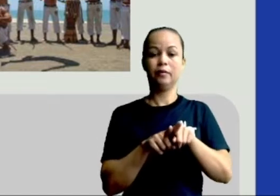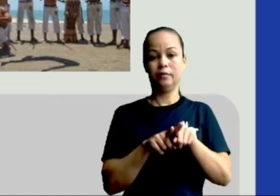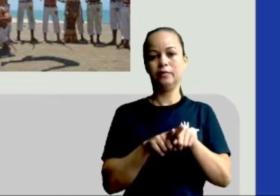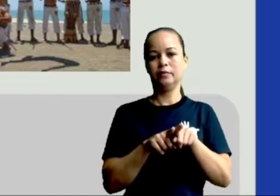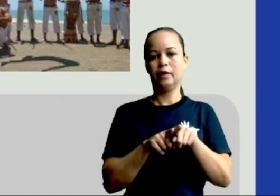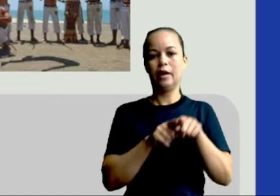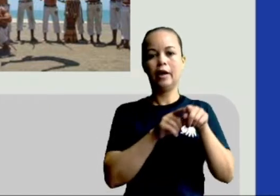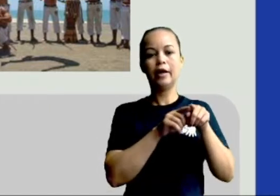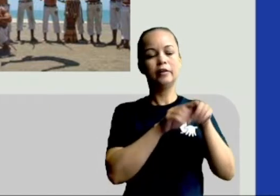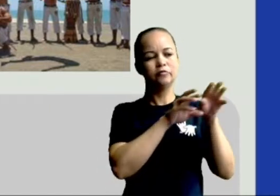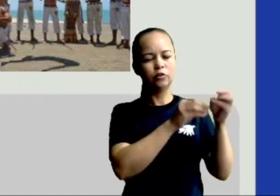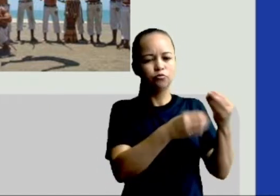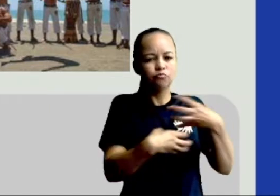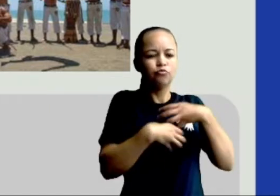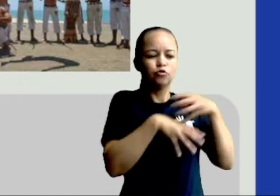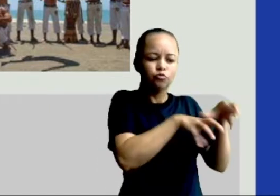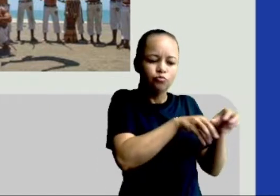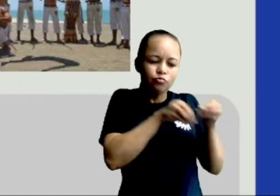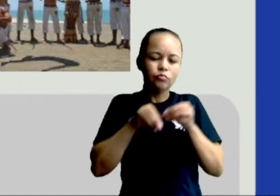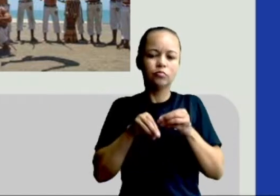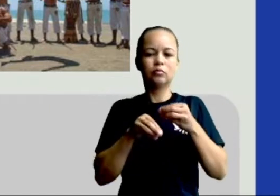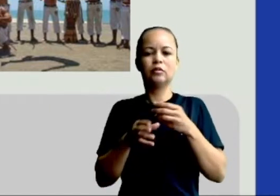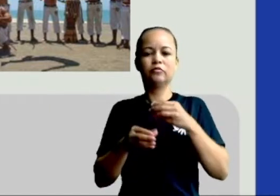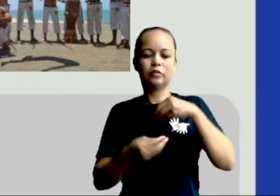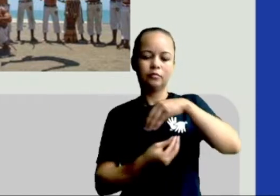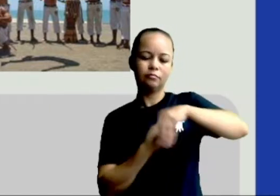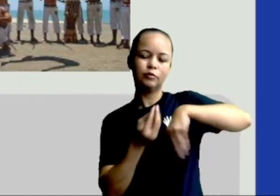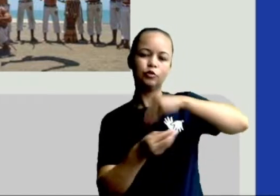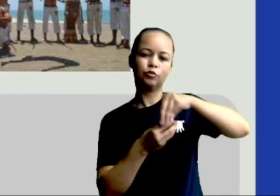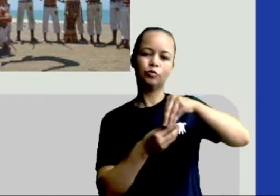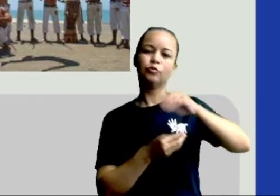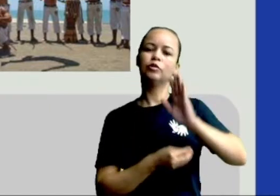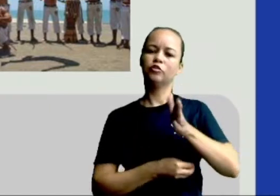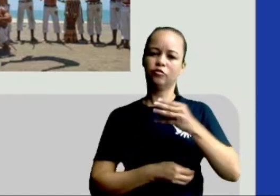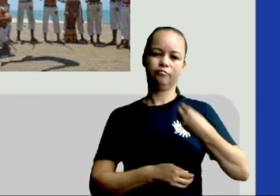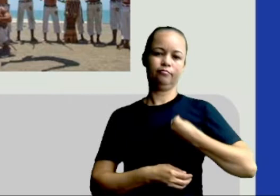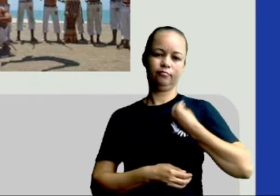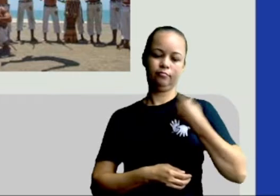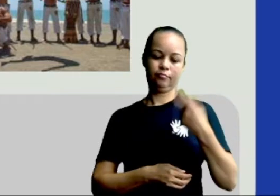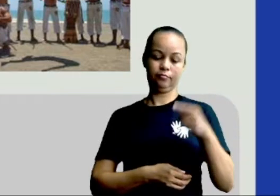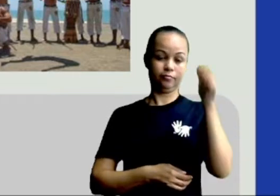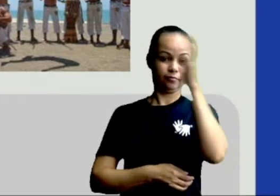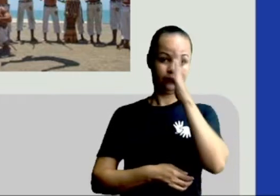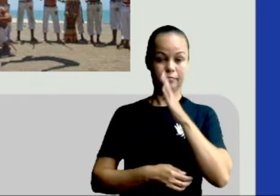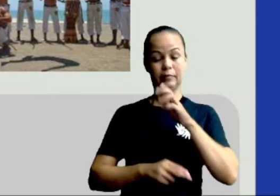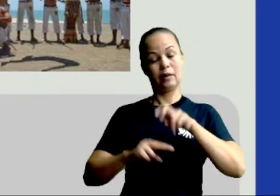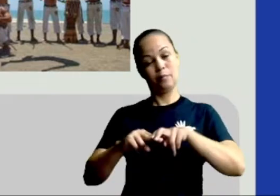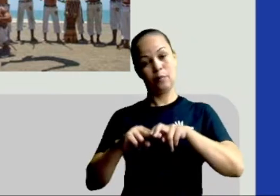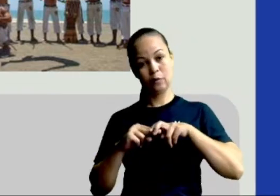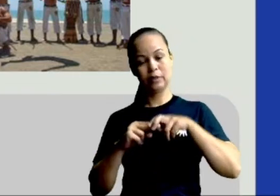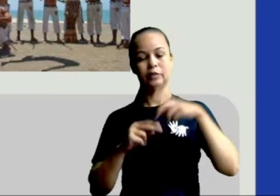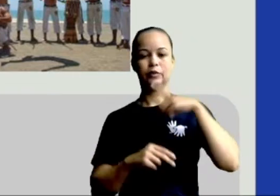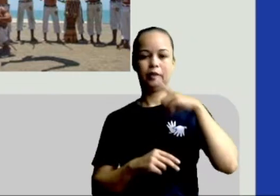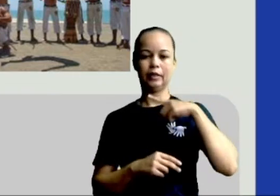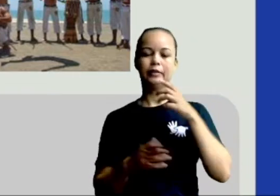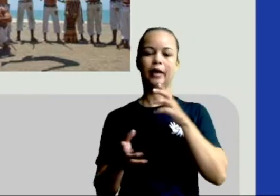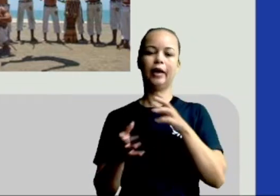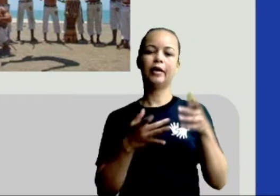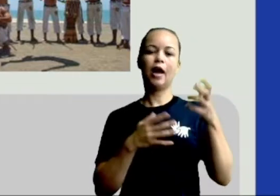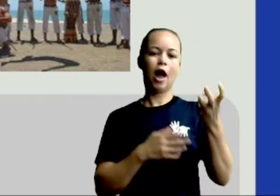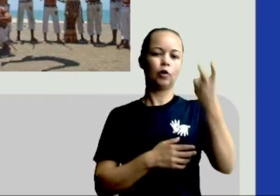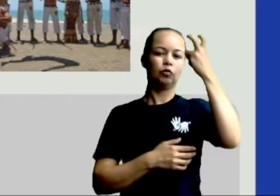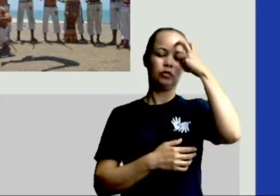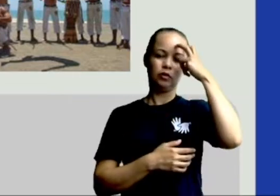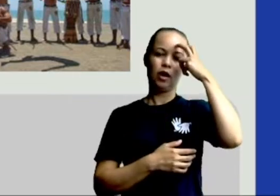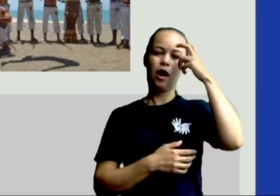né? E com o tempo isso foi se misturando com o que já existia aqui no Brasil. Então, por isso que a gente chama de cultura afro-brasileira. É a